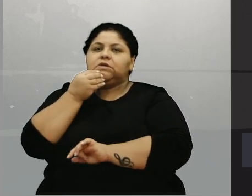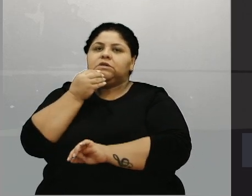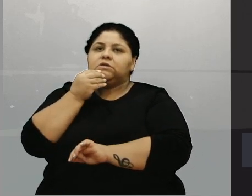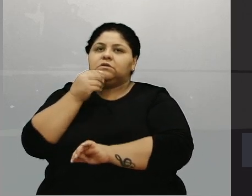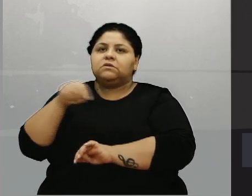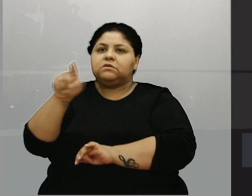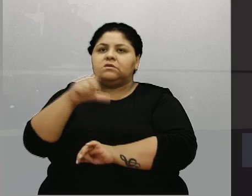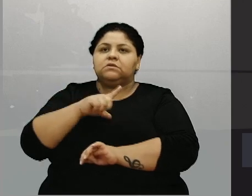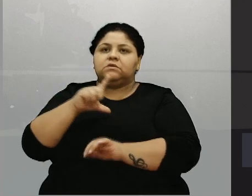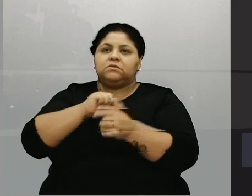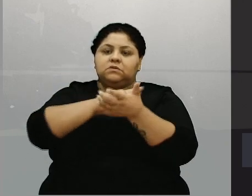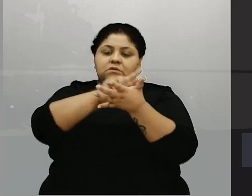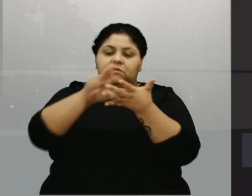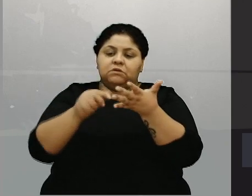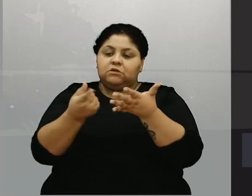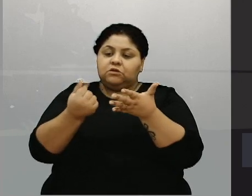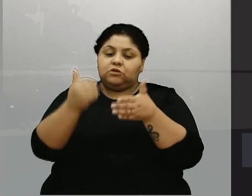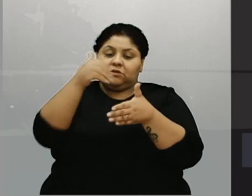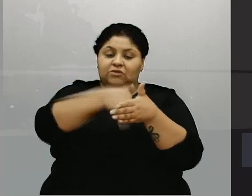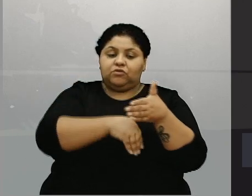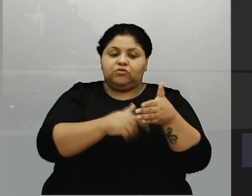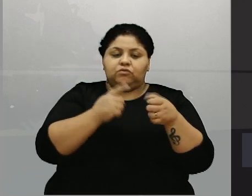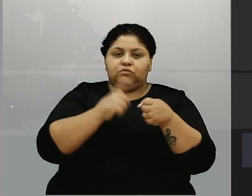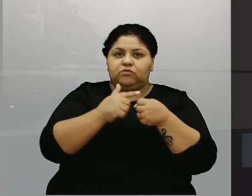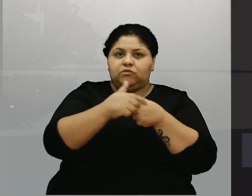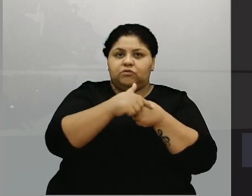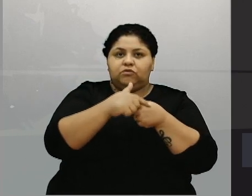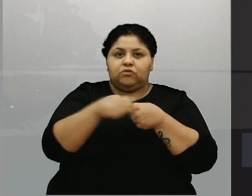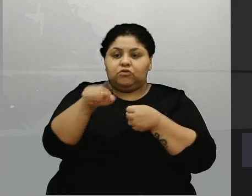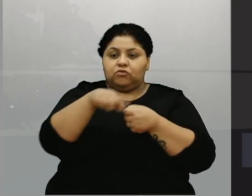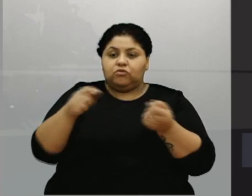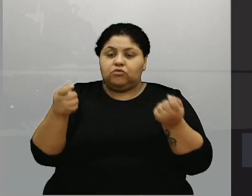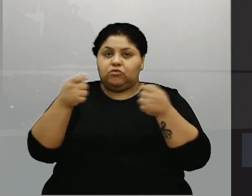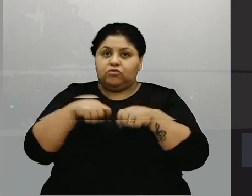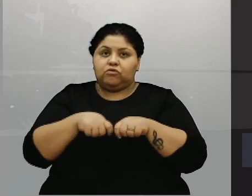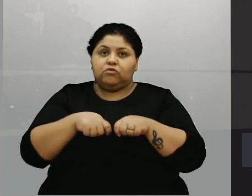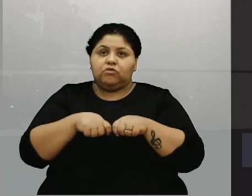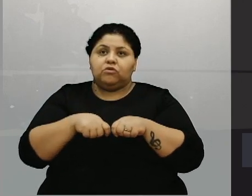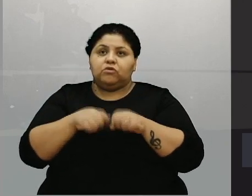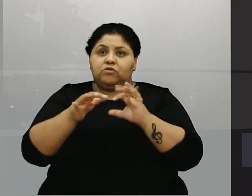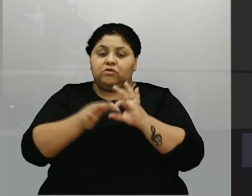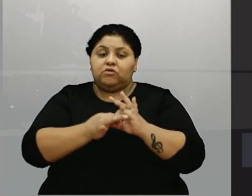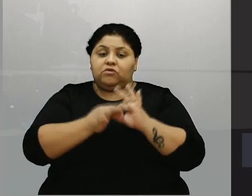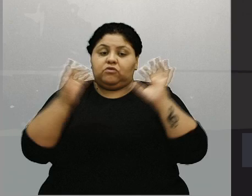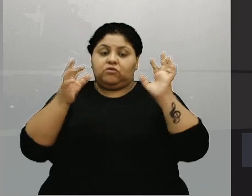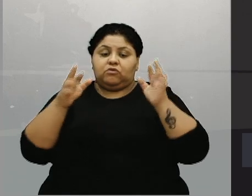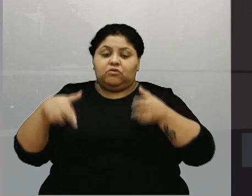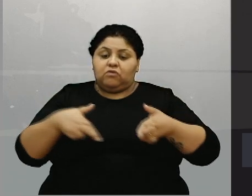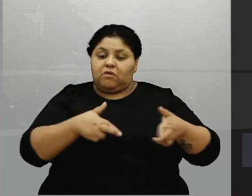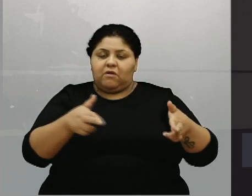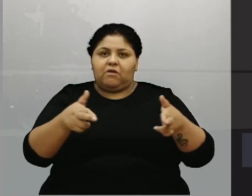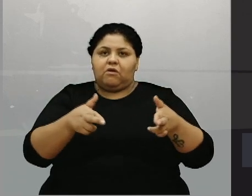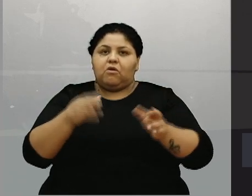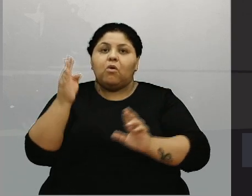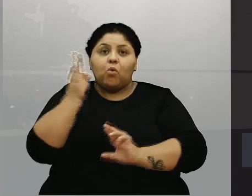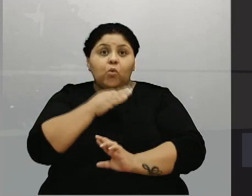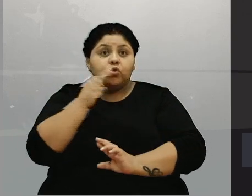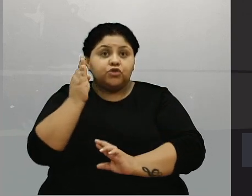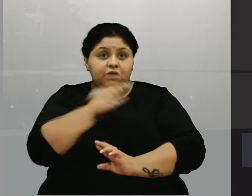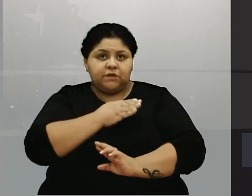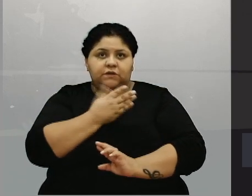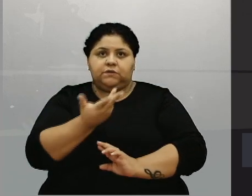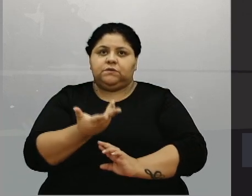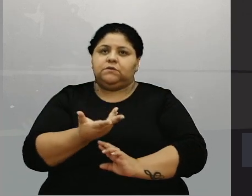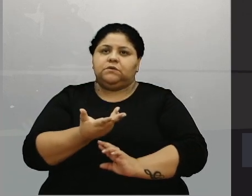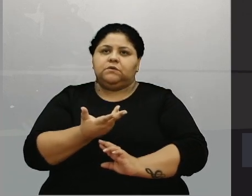temos diversos valões aqui dentro da cidade e nós precisamos de desassoreamento desses rios e valos urgente. É